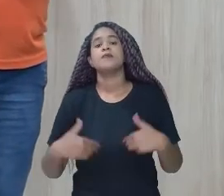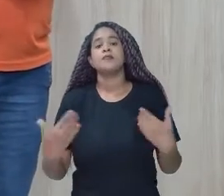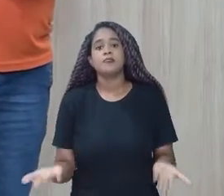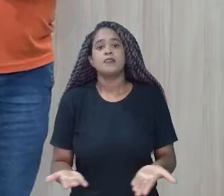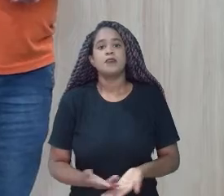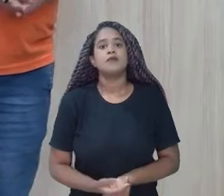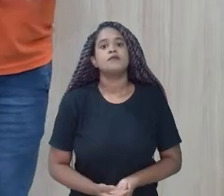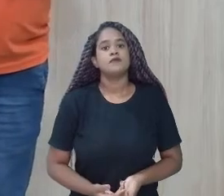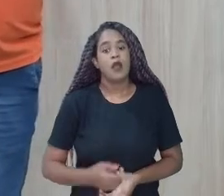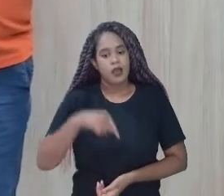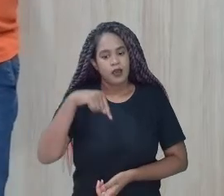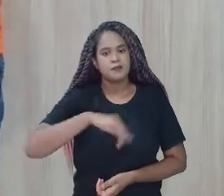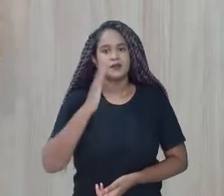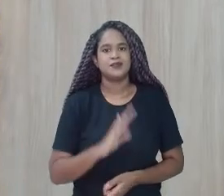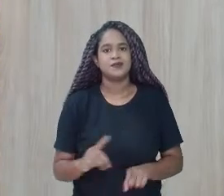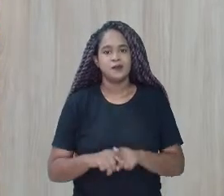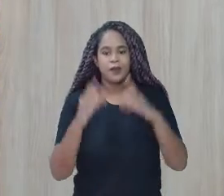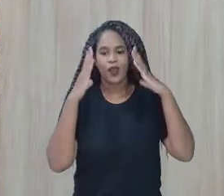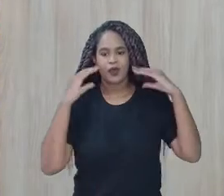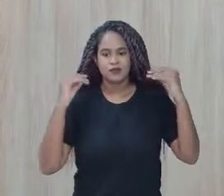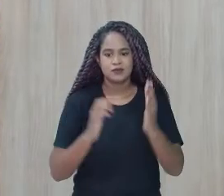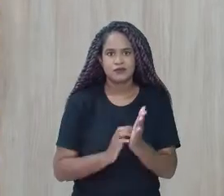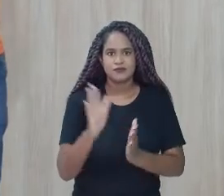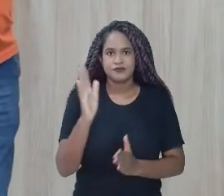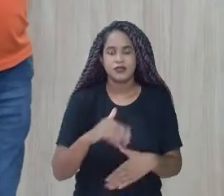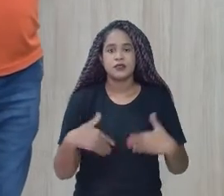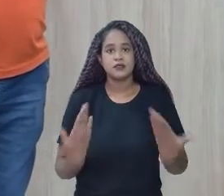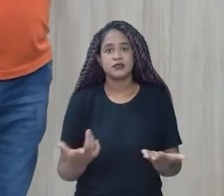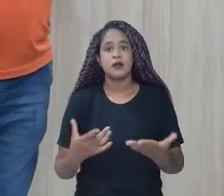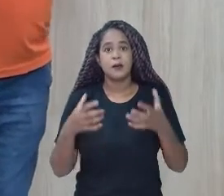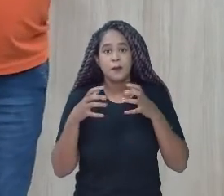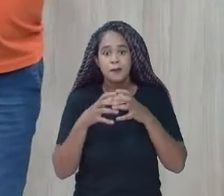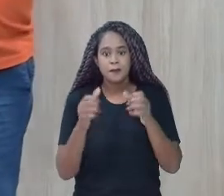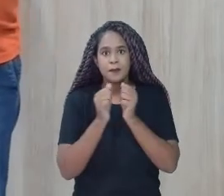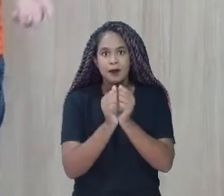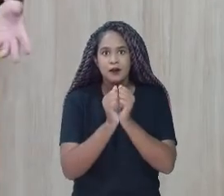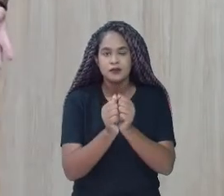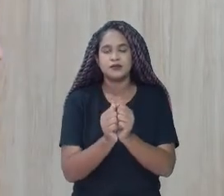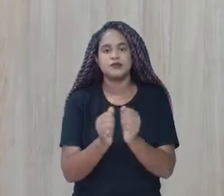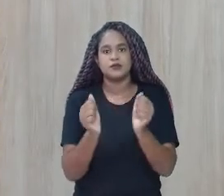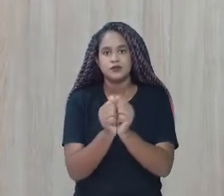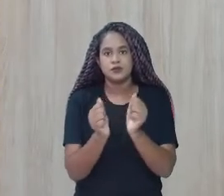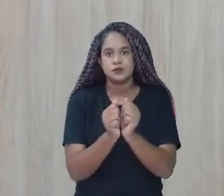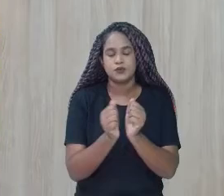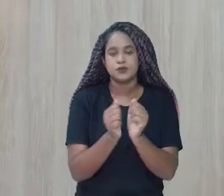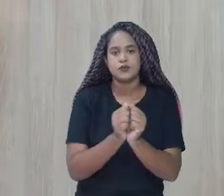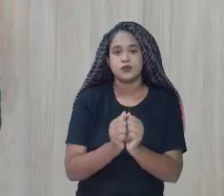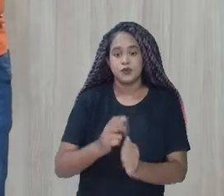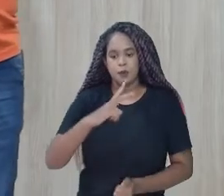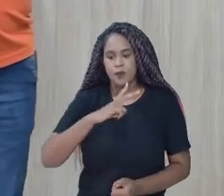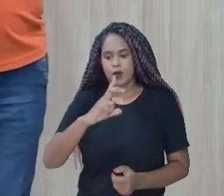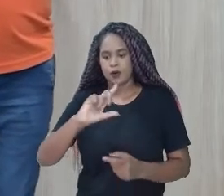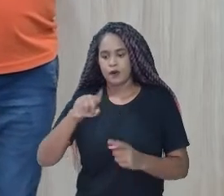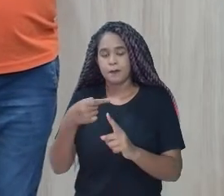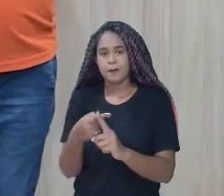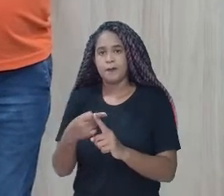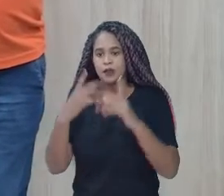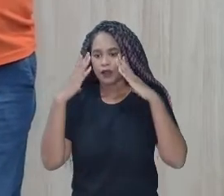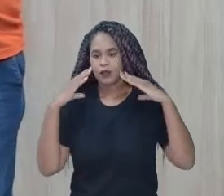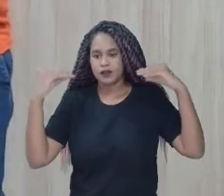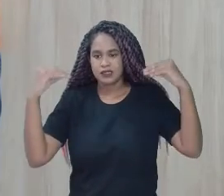essa parceria que existia entre portugueses e holandeses, ela vai ser colocada